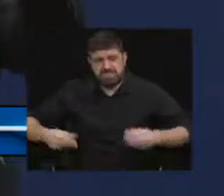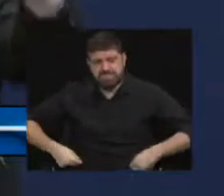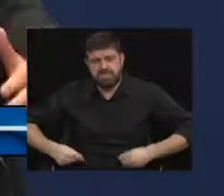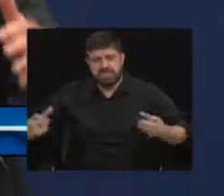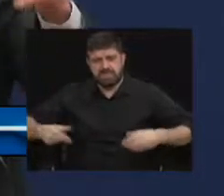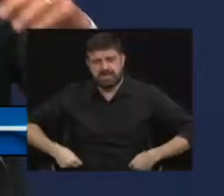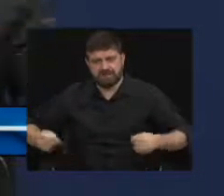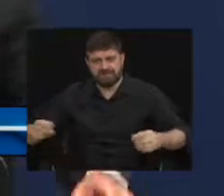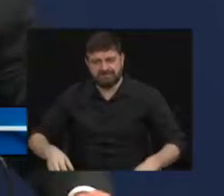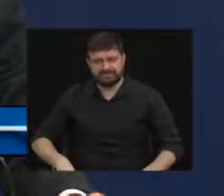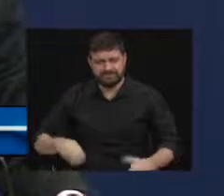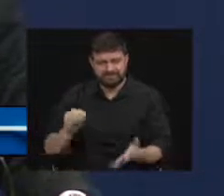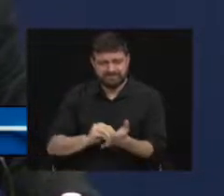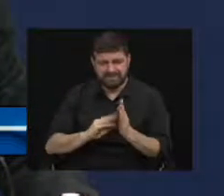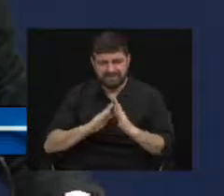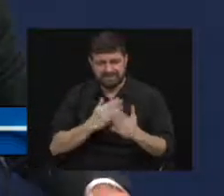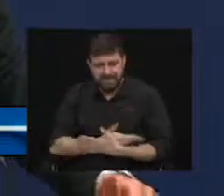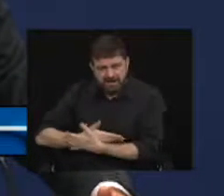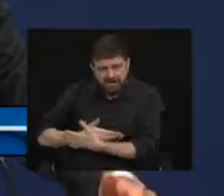é kit de gente que